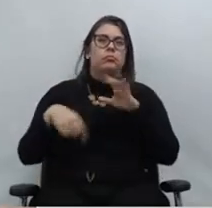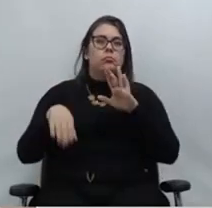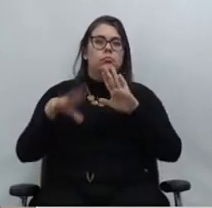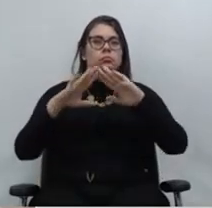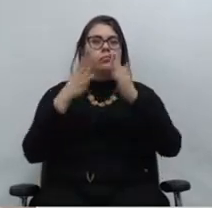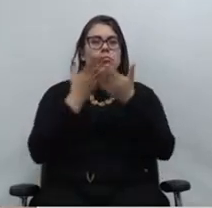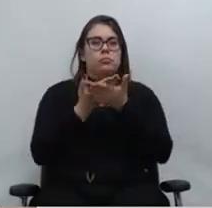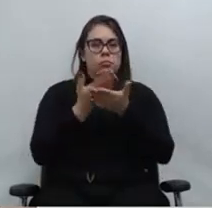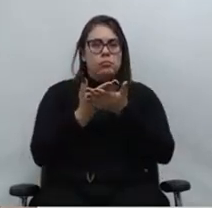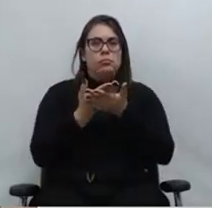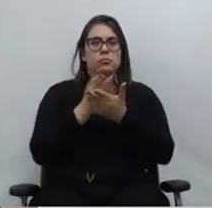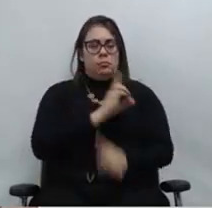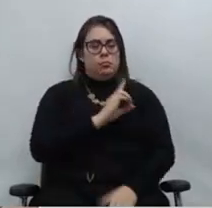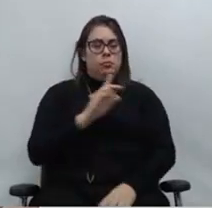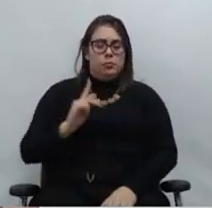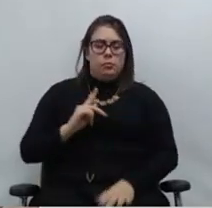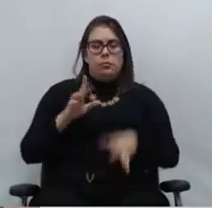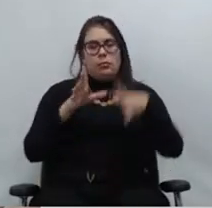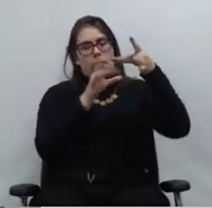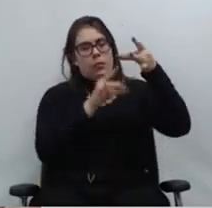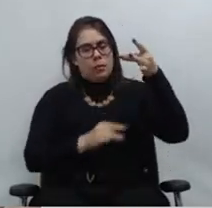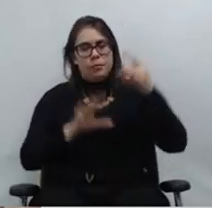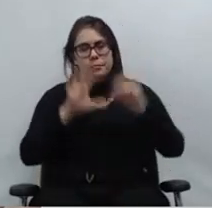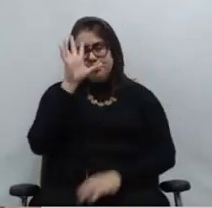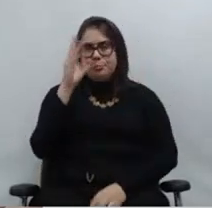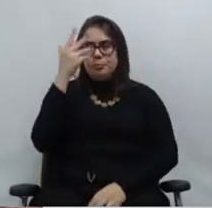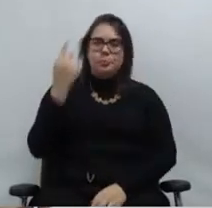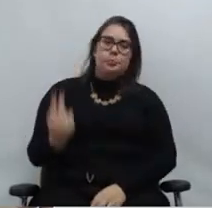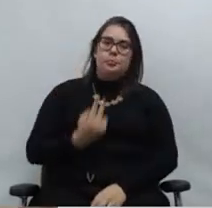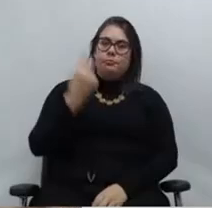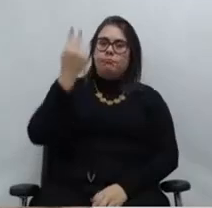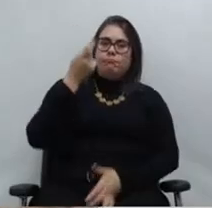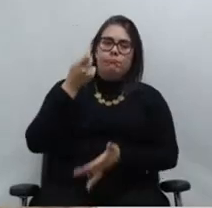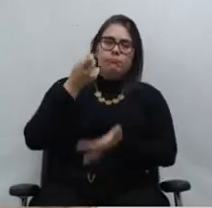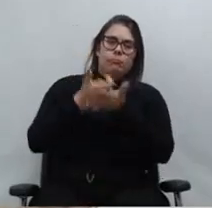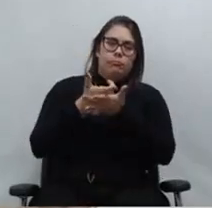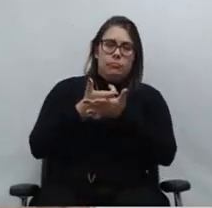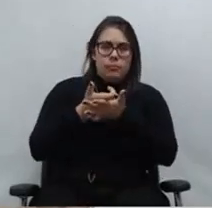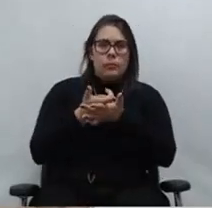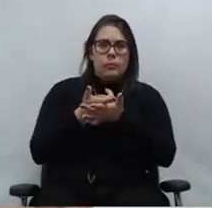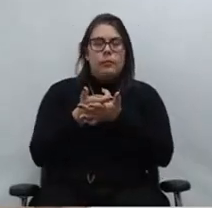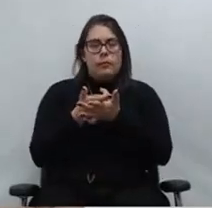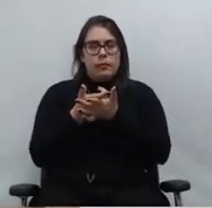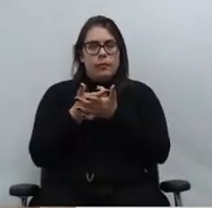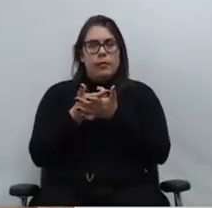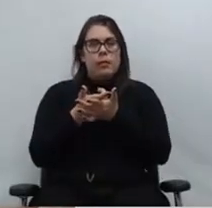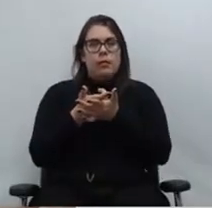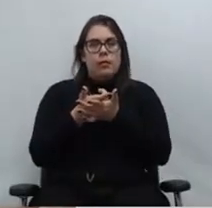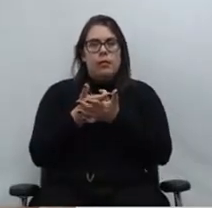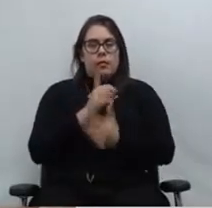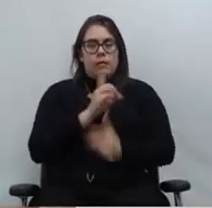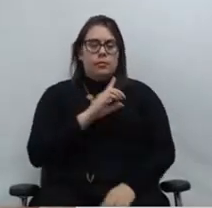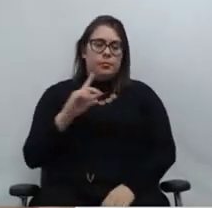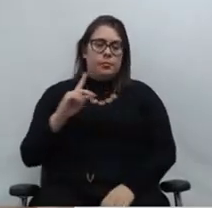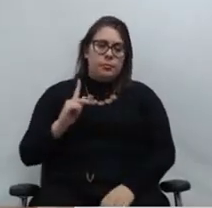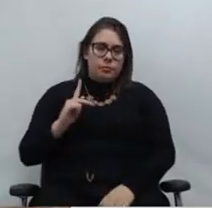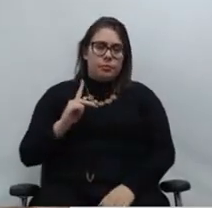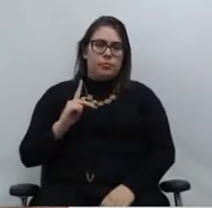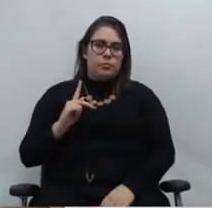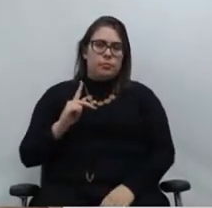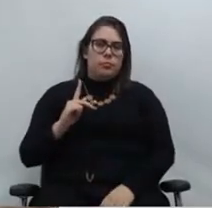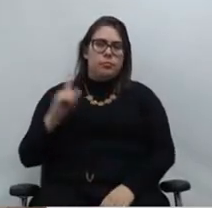Escola da Defensoria Pública, detalhamento sobre eventuais ações de valorização remuneratória no decorrer do exercício financeiro de defensores, servidores